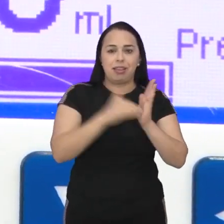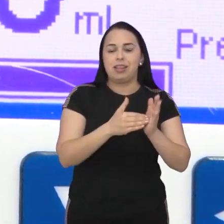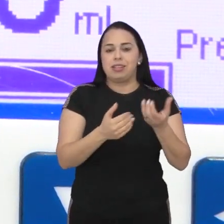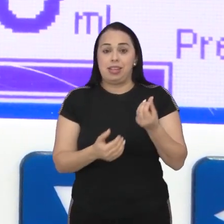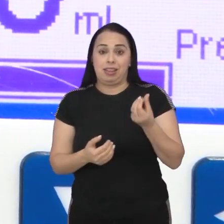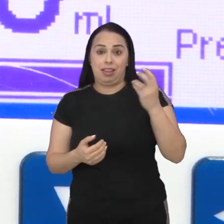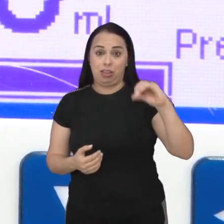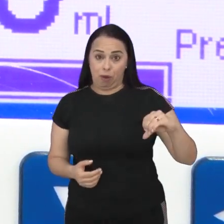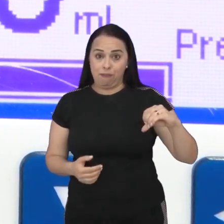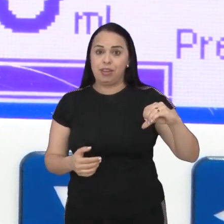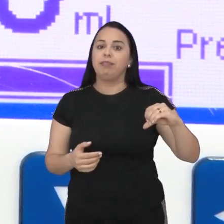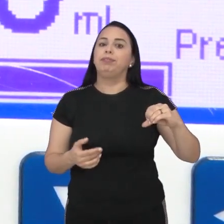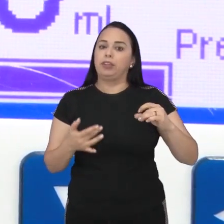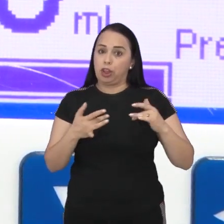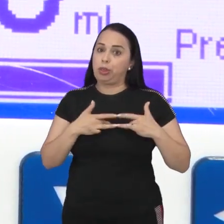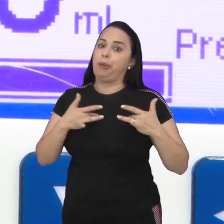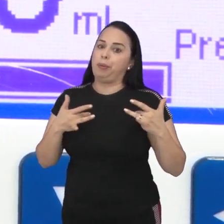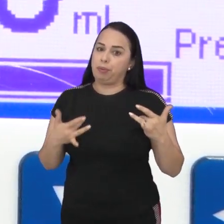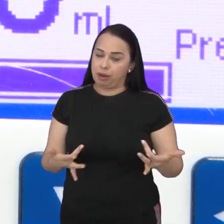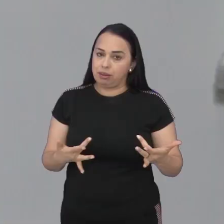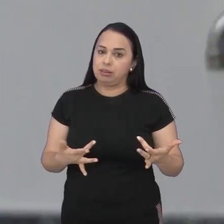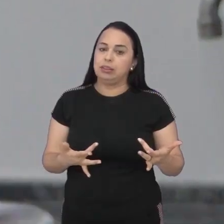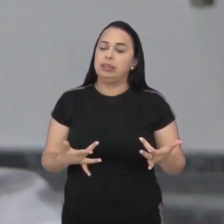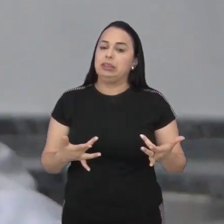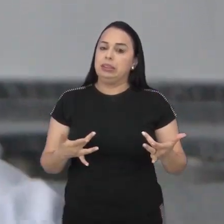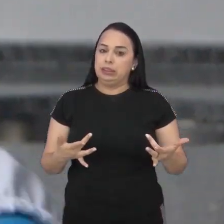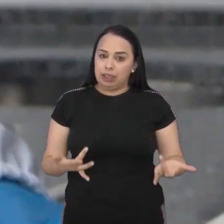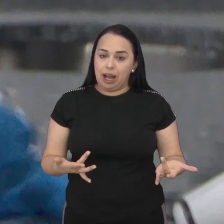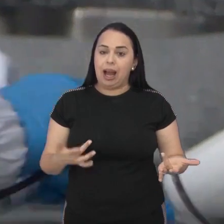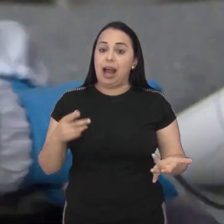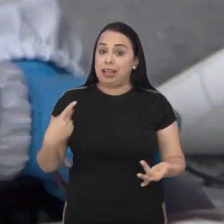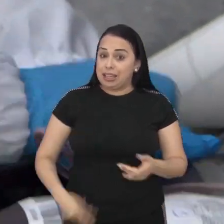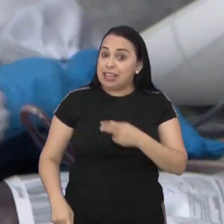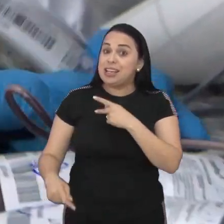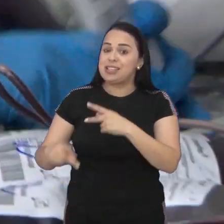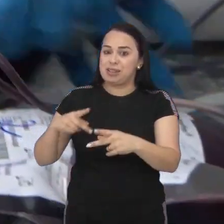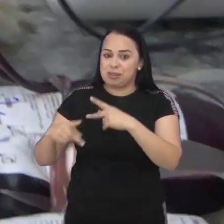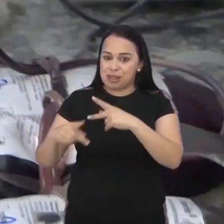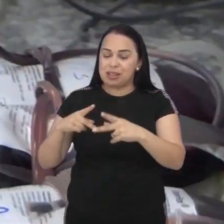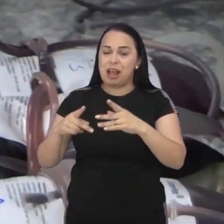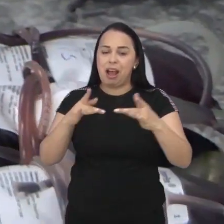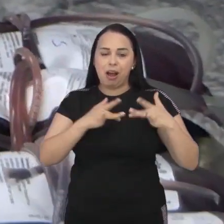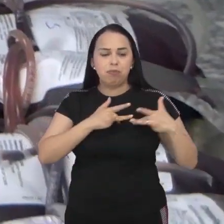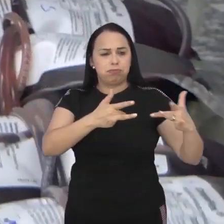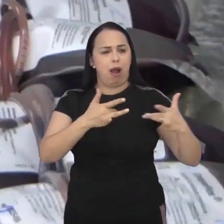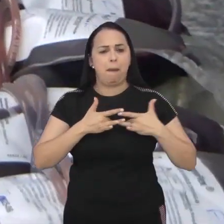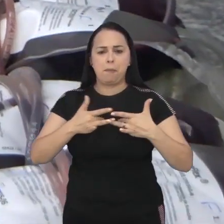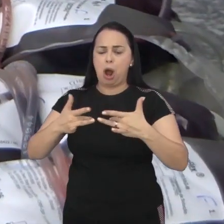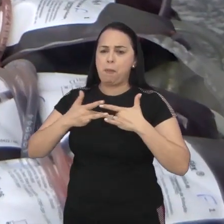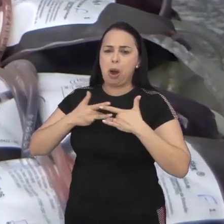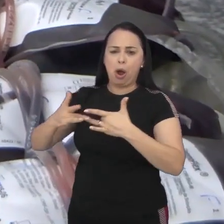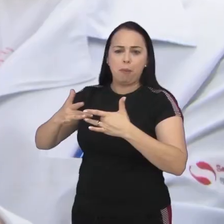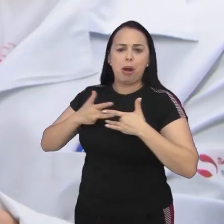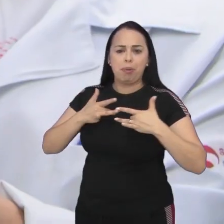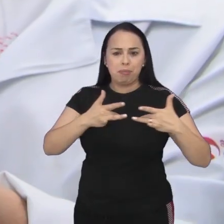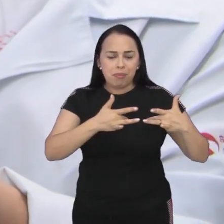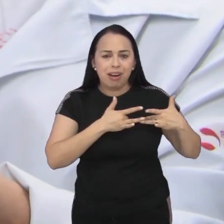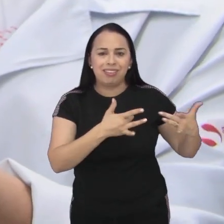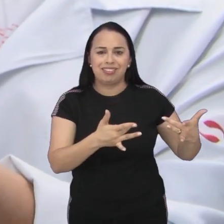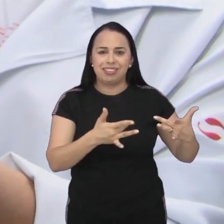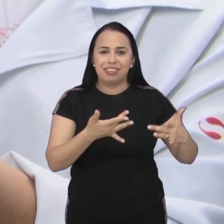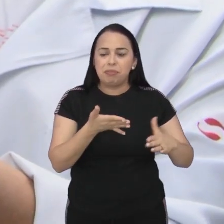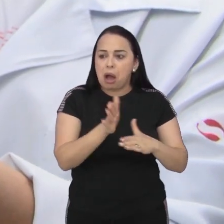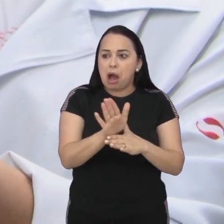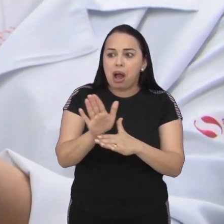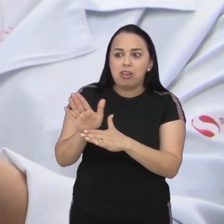e 69 anos de idade são doadores. Realidade superada em São José, onde a solidariedade é